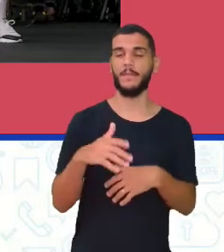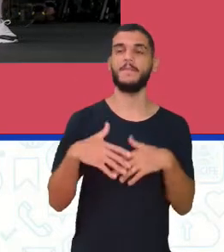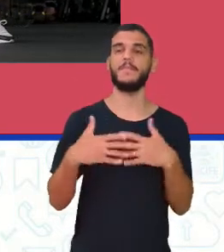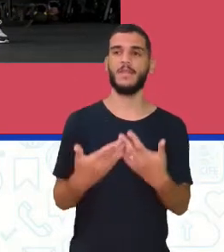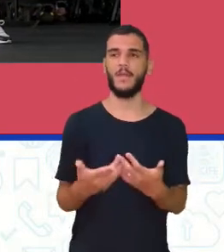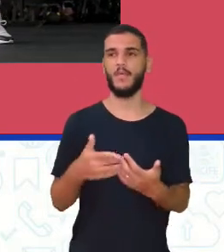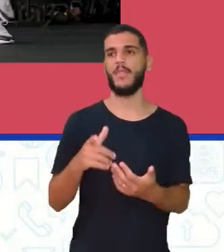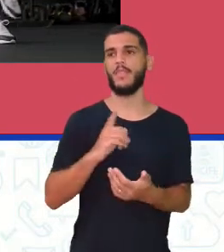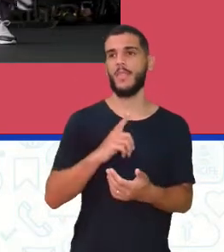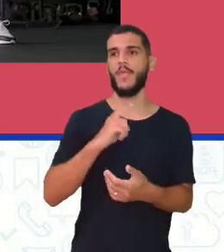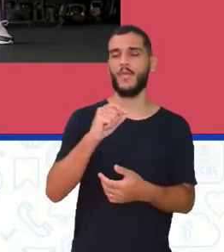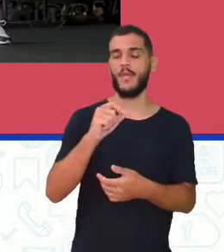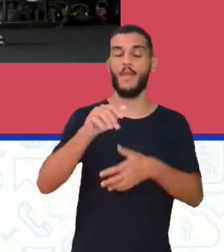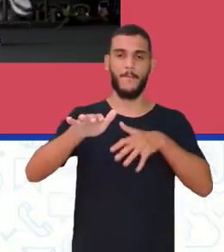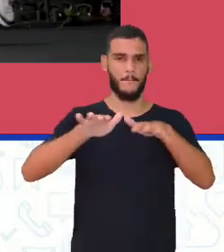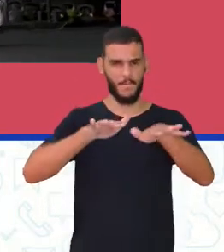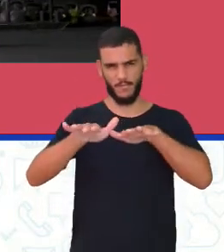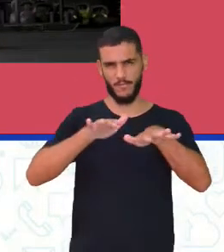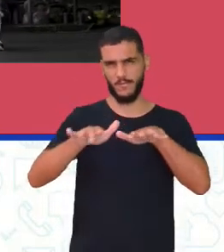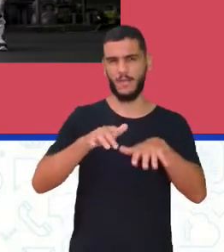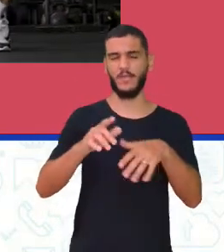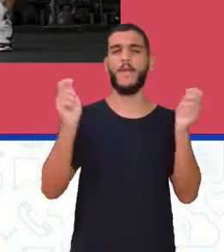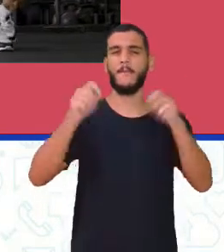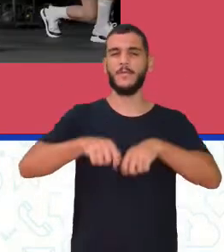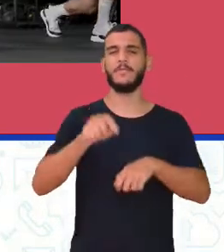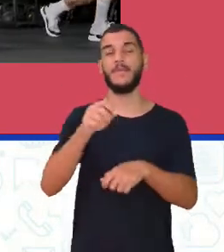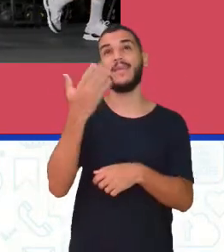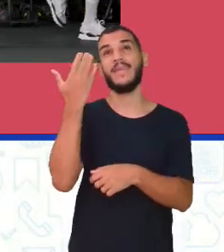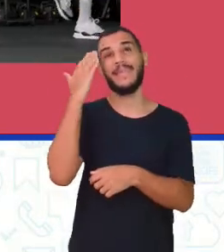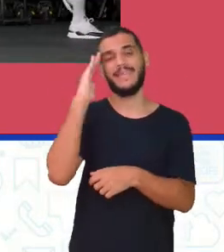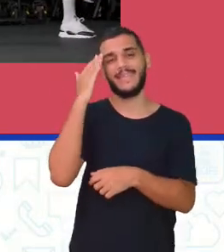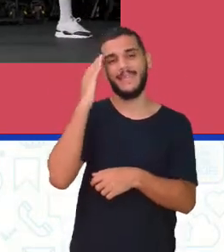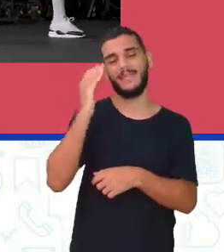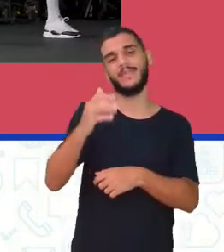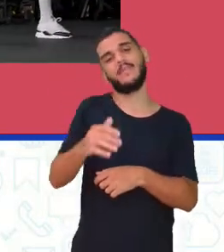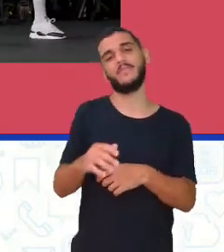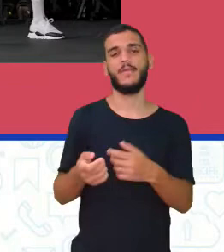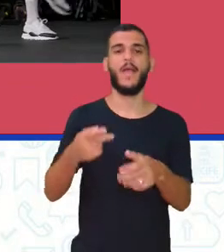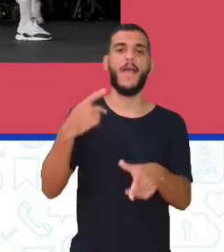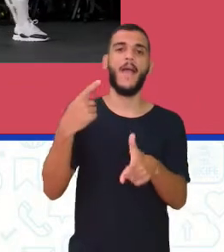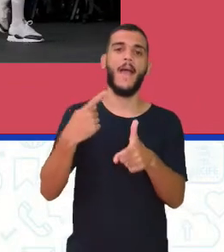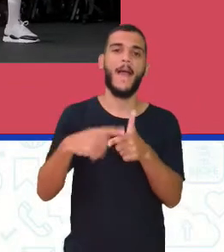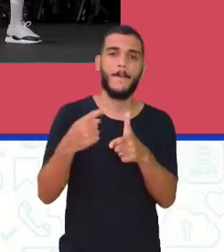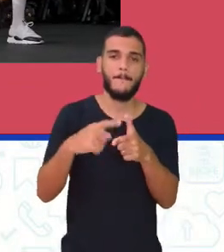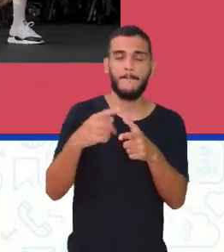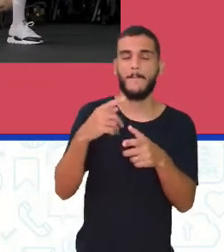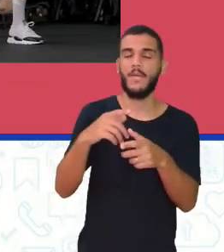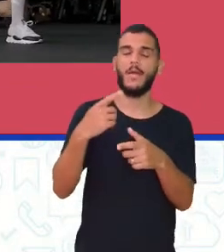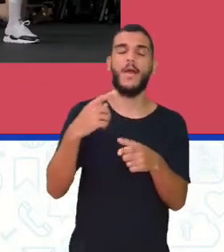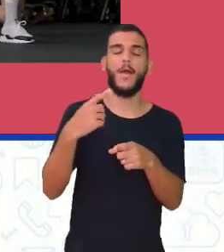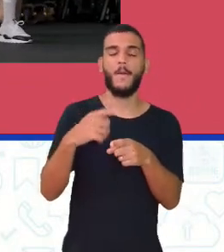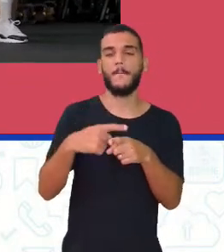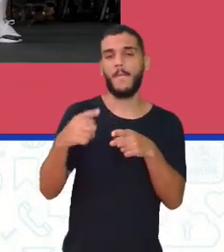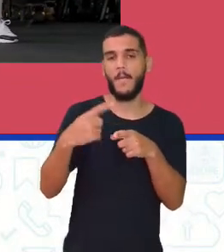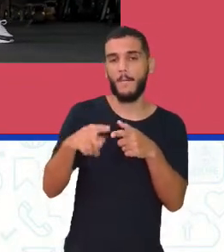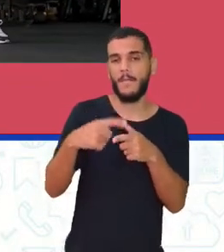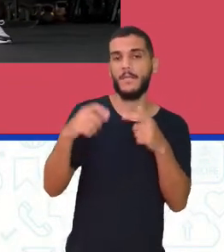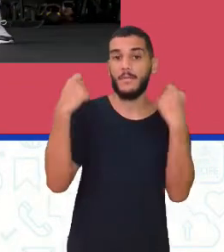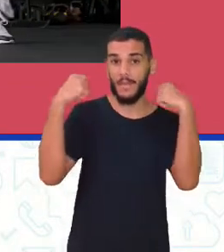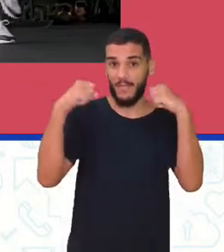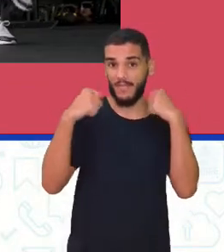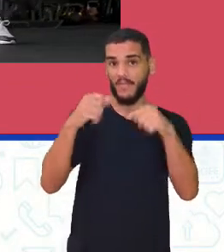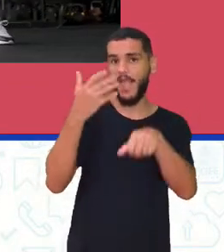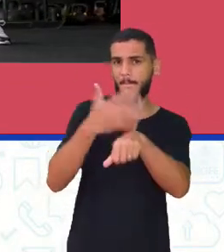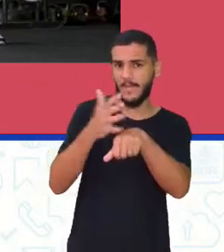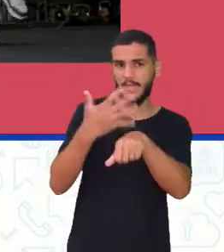trouxe para vocês alguns movimentos para a gente poder entender que a atividade física a gente pode fazer em qualquer lugar, né?